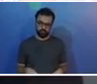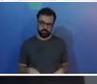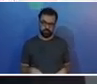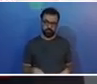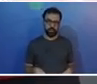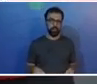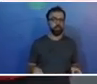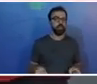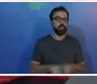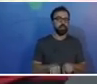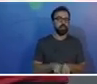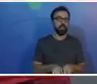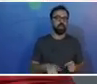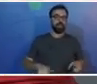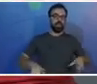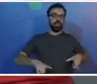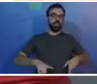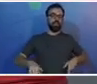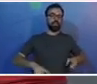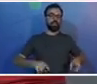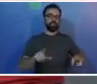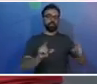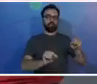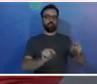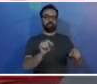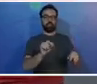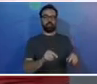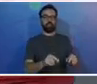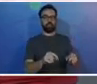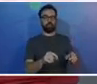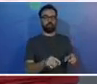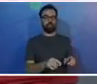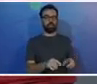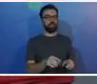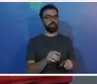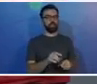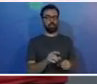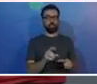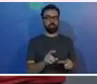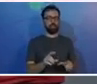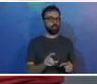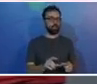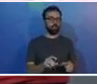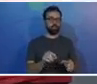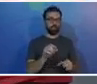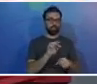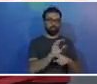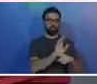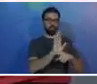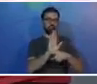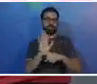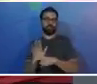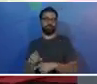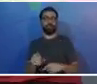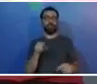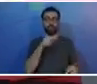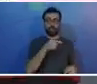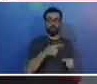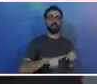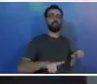E tem os funcionários para auxiliar. Ah, eles escolhem? Não. Os funcionários do